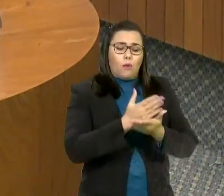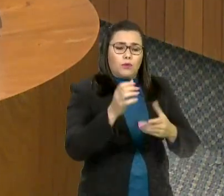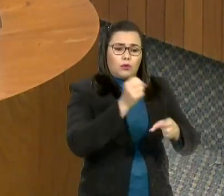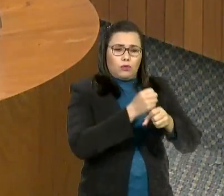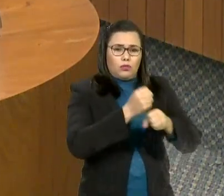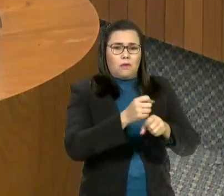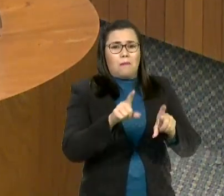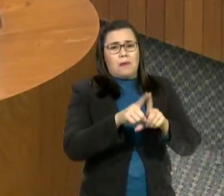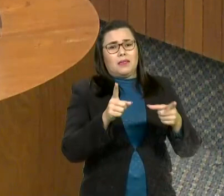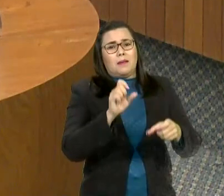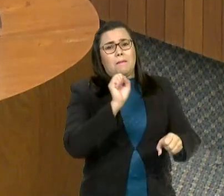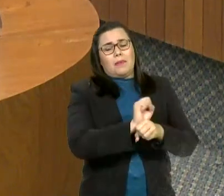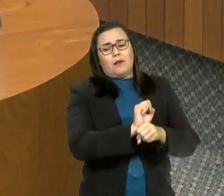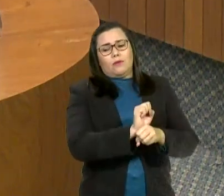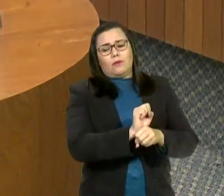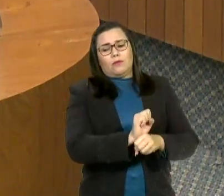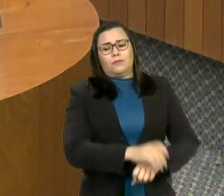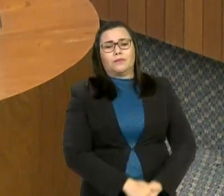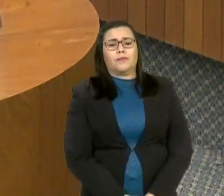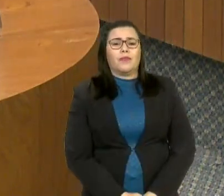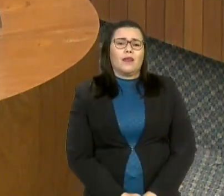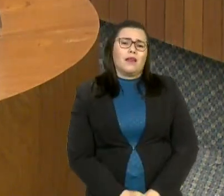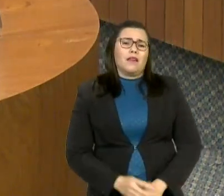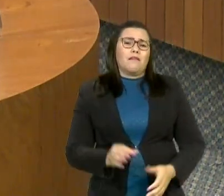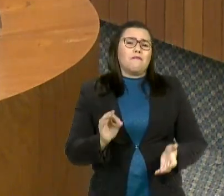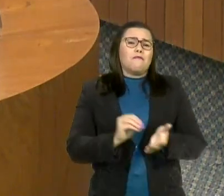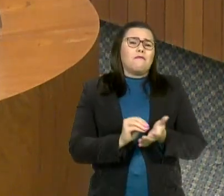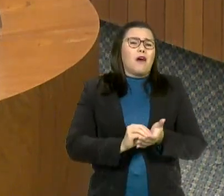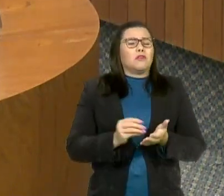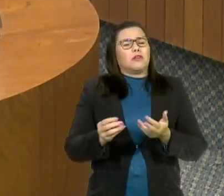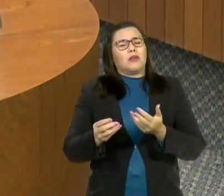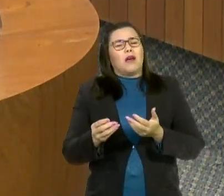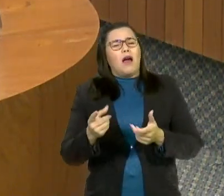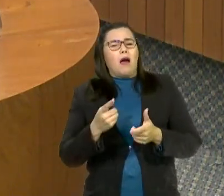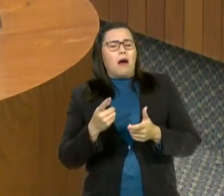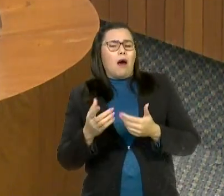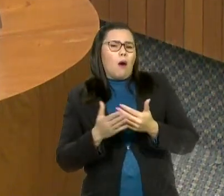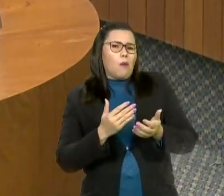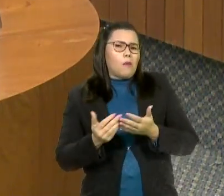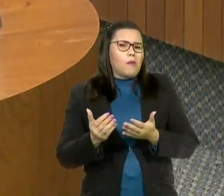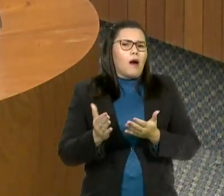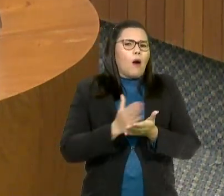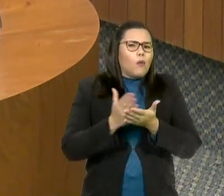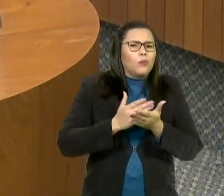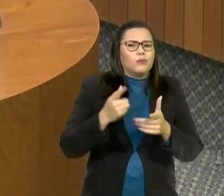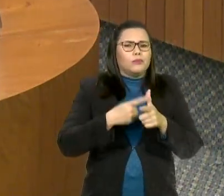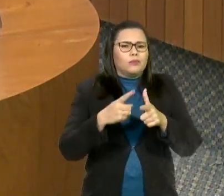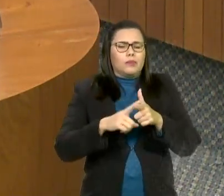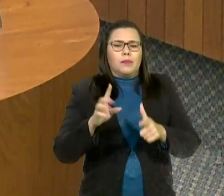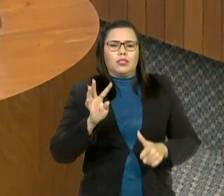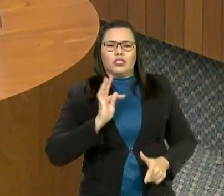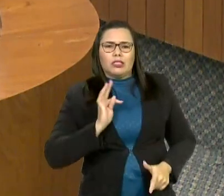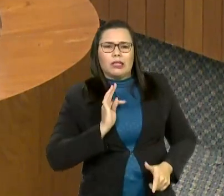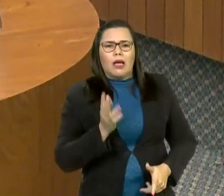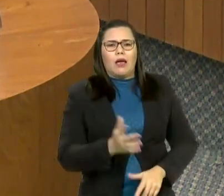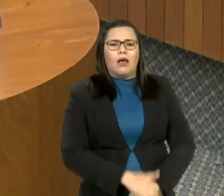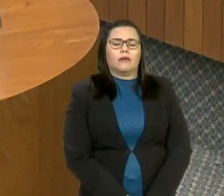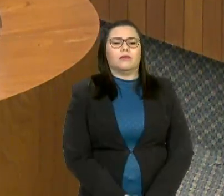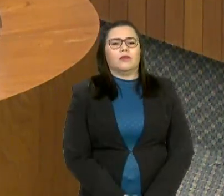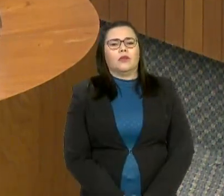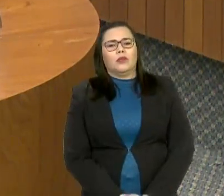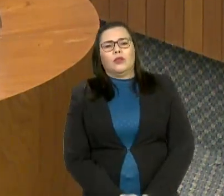falta de assessoramento técnico, terminam não conseguindo suprir as não conformidades e restabelecer o fluxo financeiro dessas